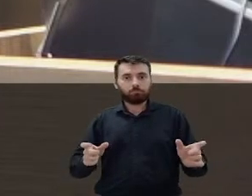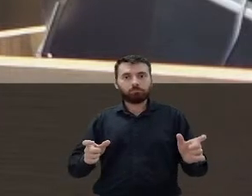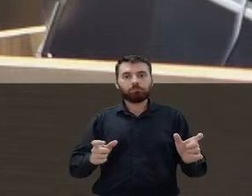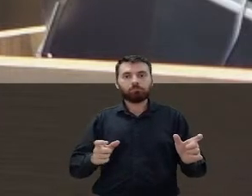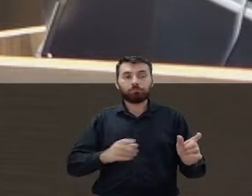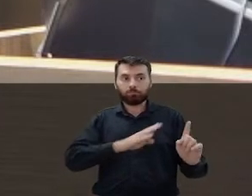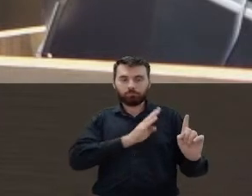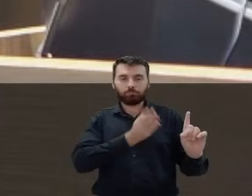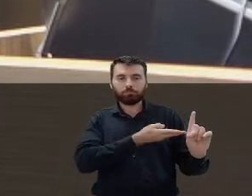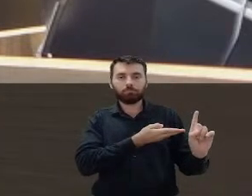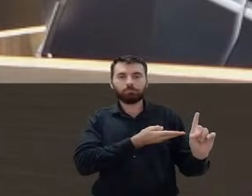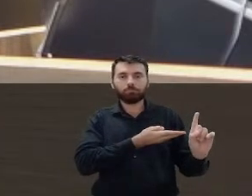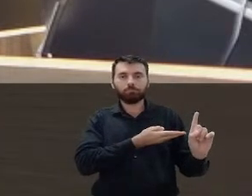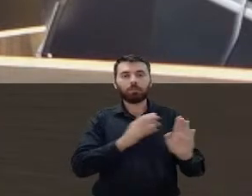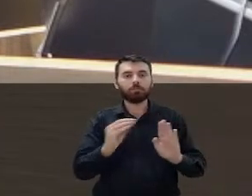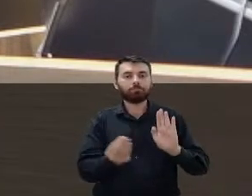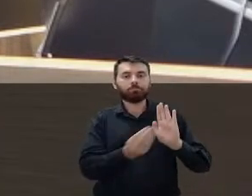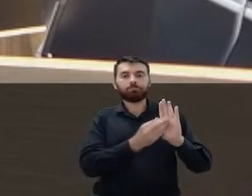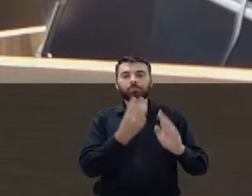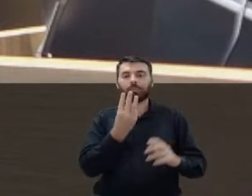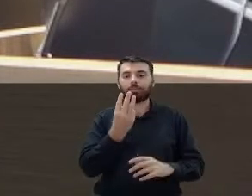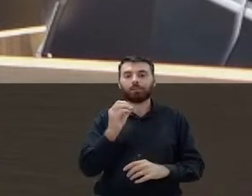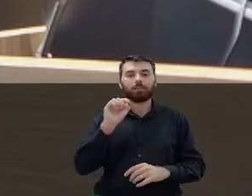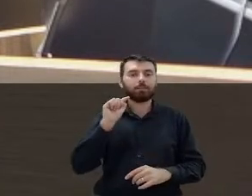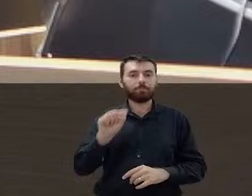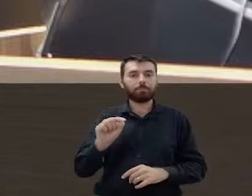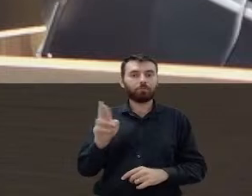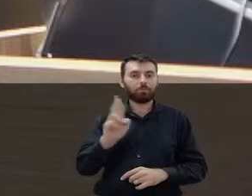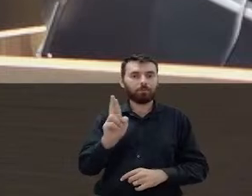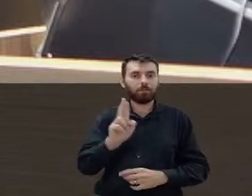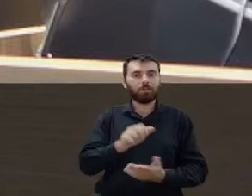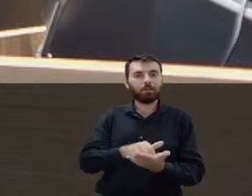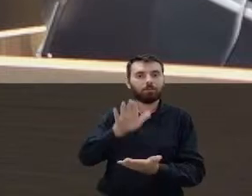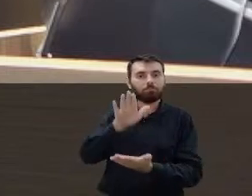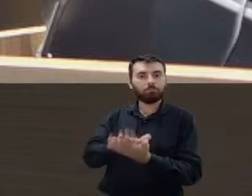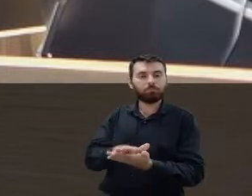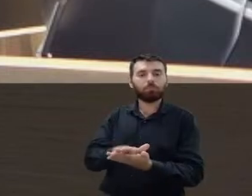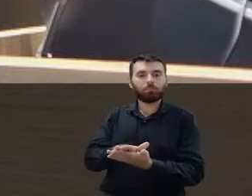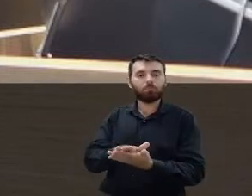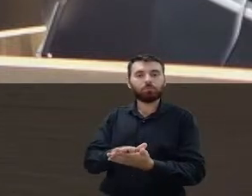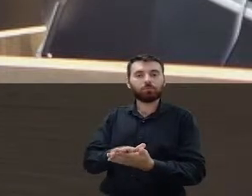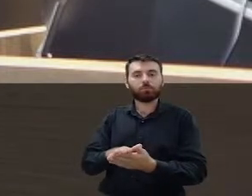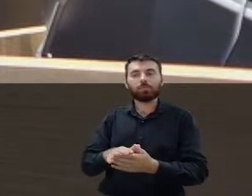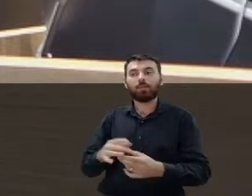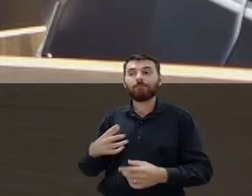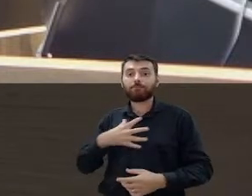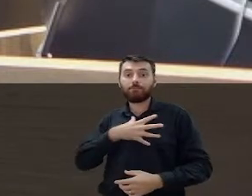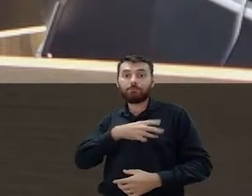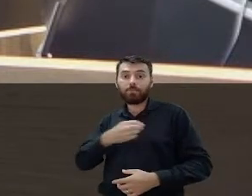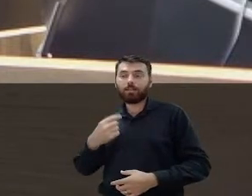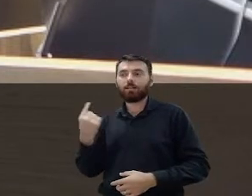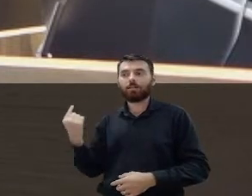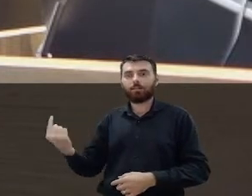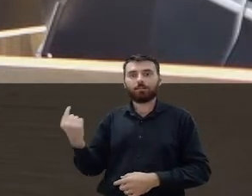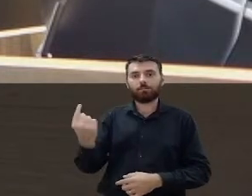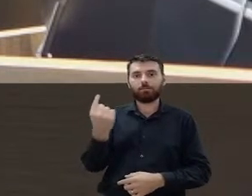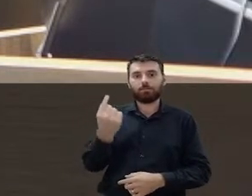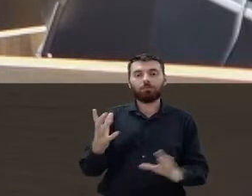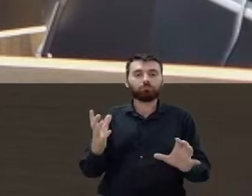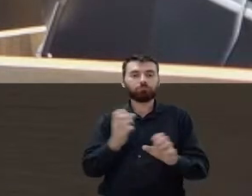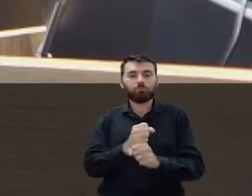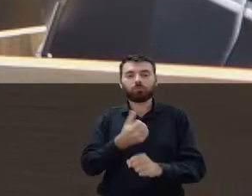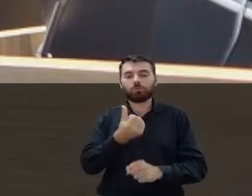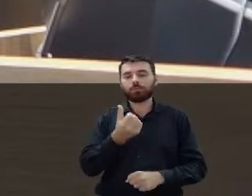em R$ 30.000 o valor da indenização por danos morais por ricochete para cada filha do falecido, totalizando R$ 60.000,